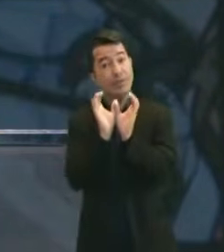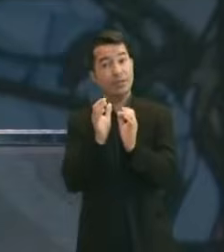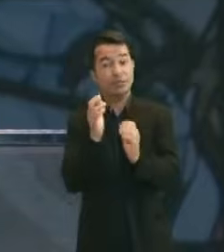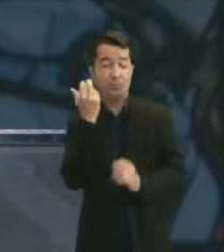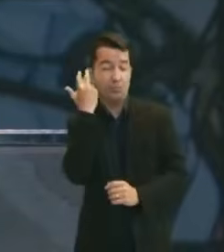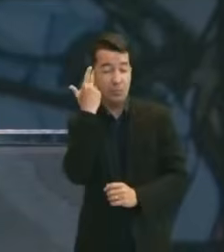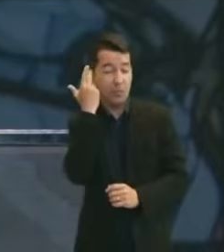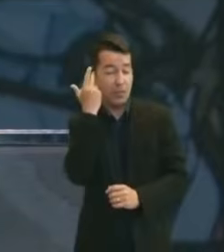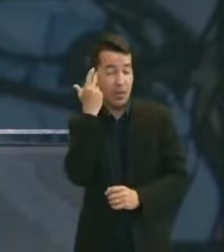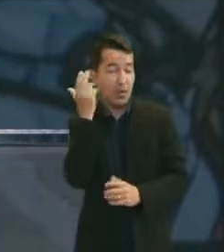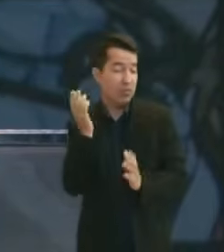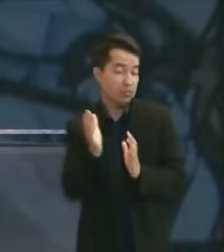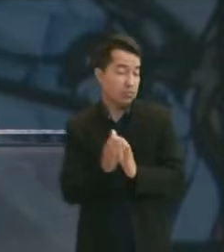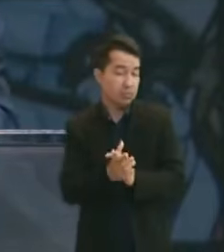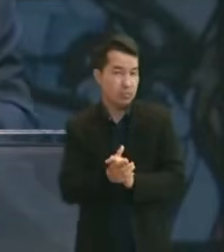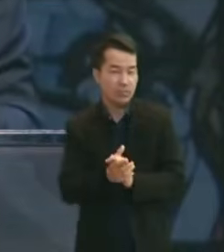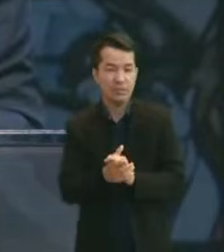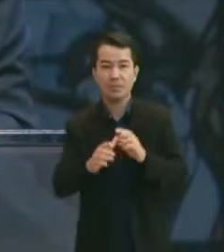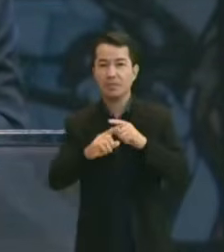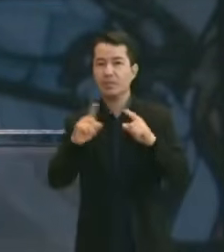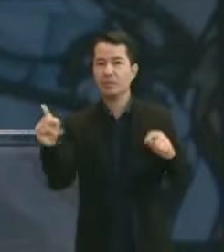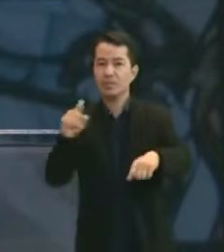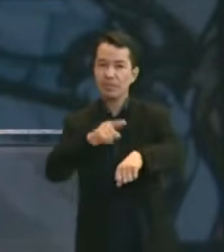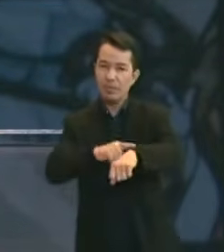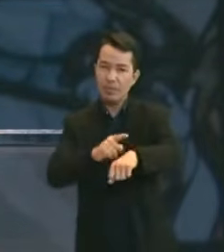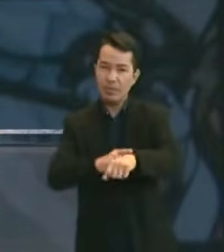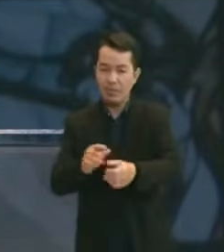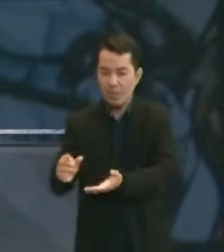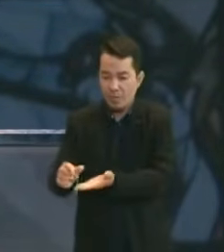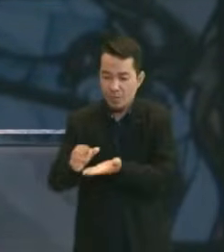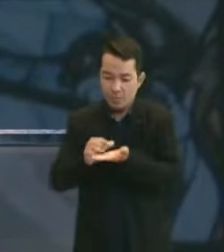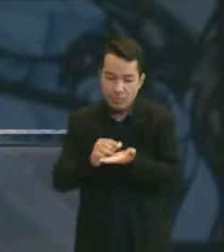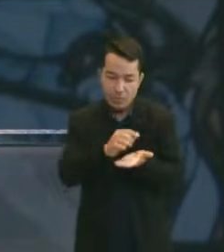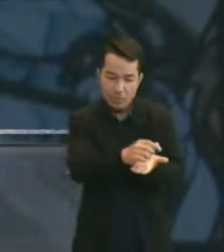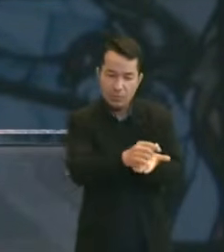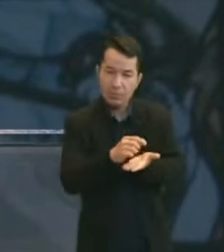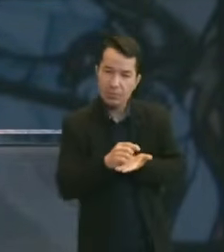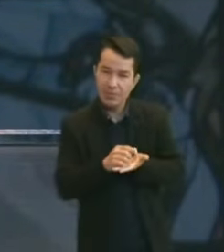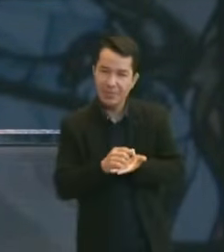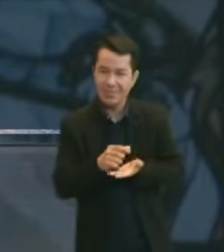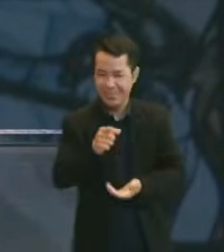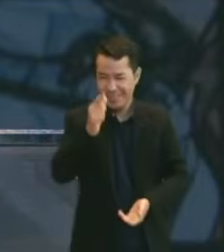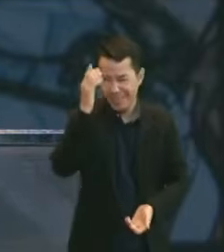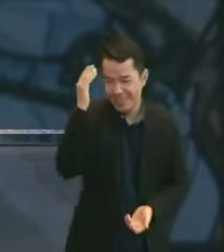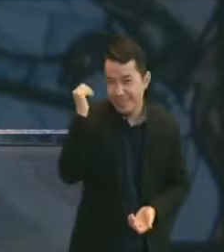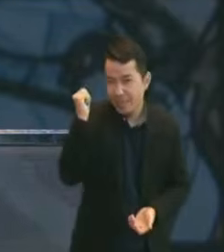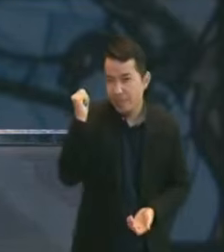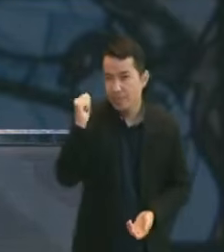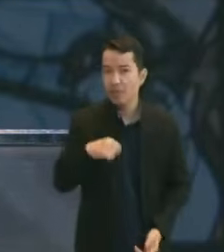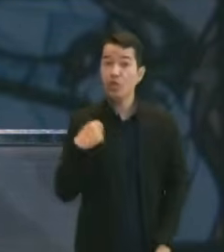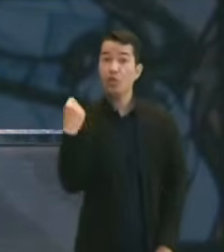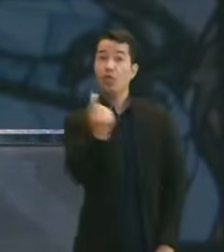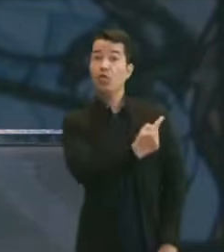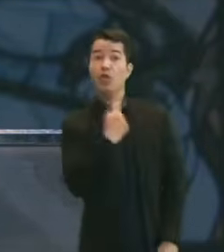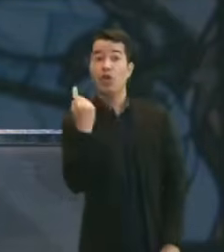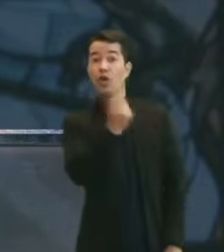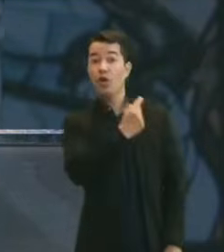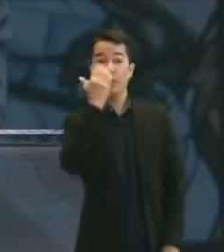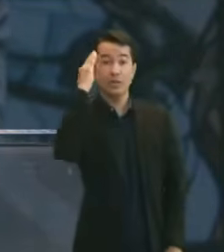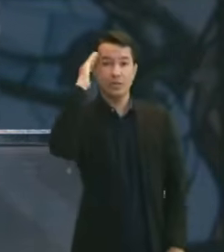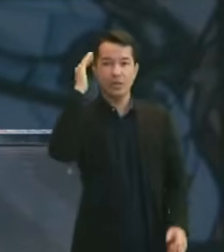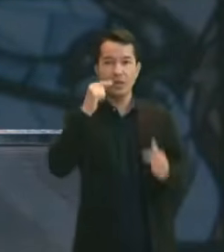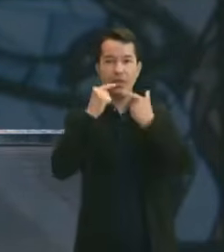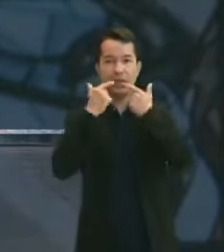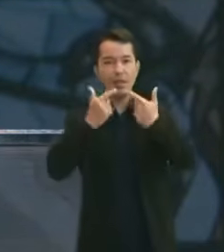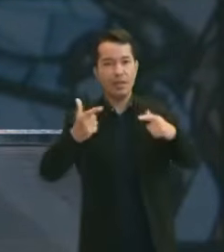normal, tudo tranquilo. Mas quando chegou na hora da ceia, o pastor começou a usar aquela linguagem que nós entendemos, de que nós